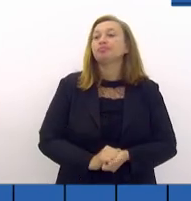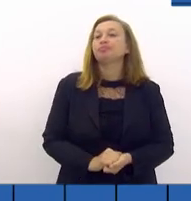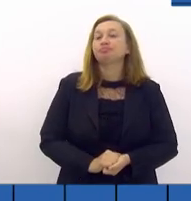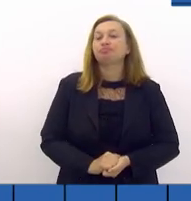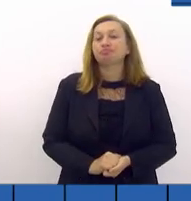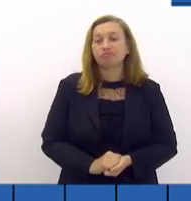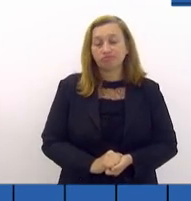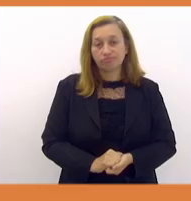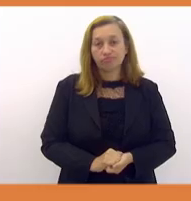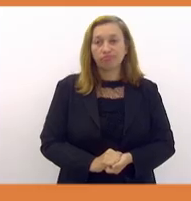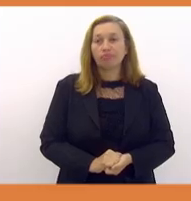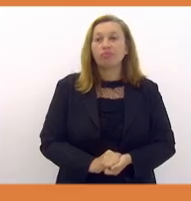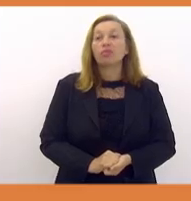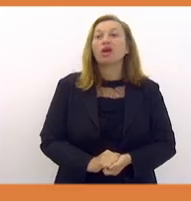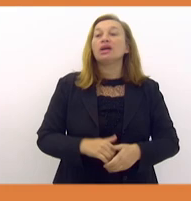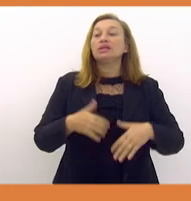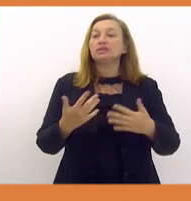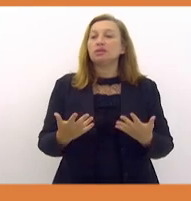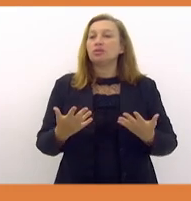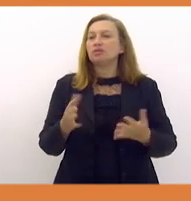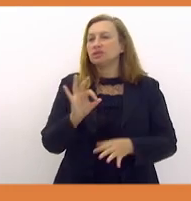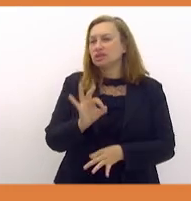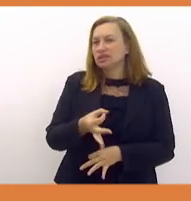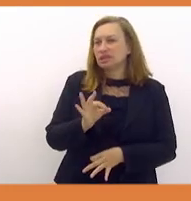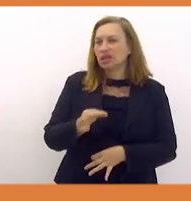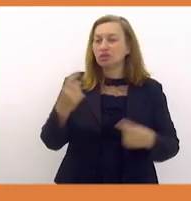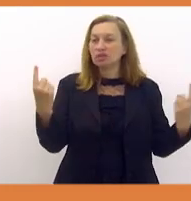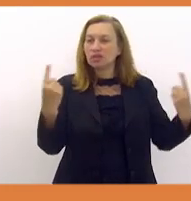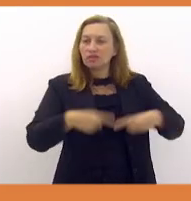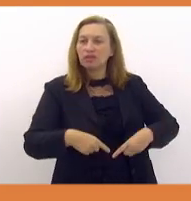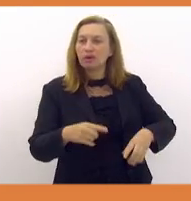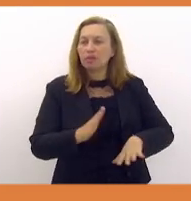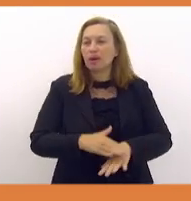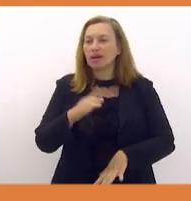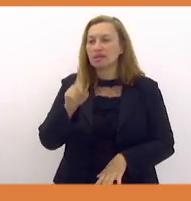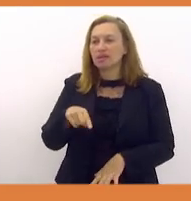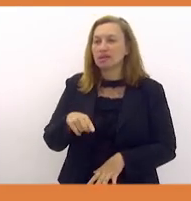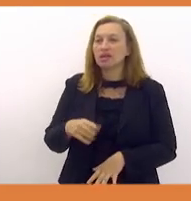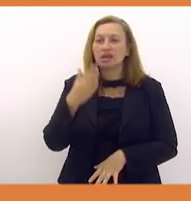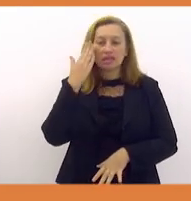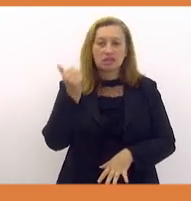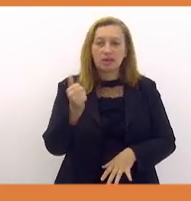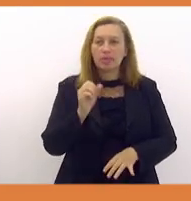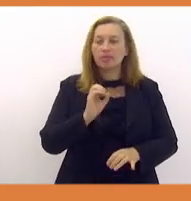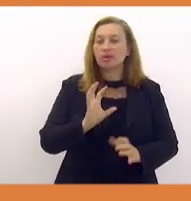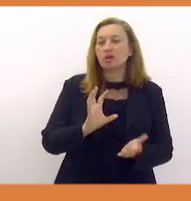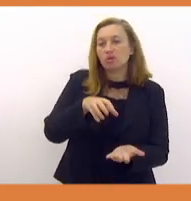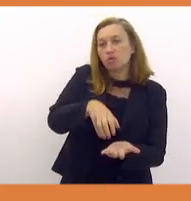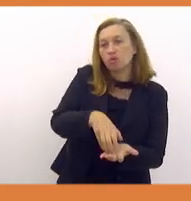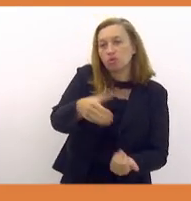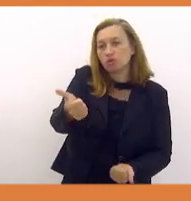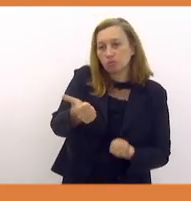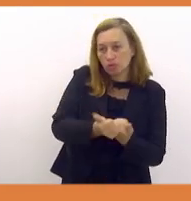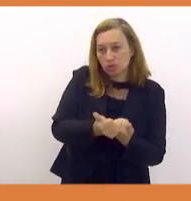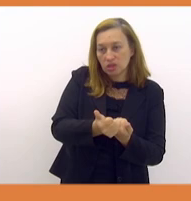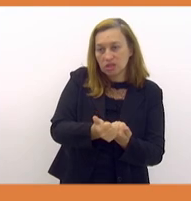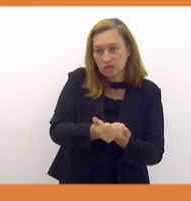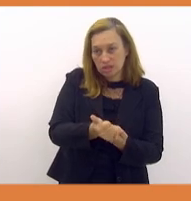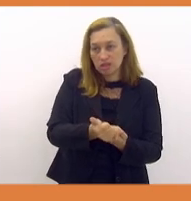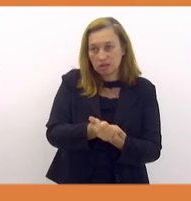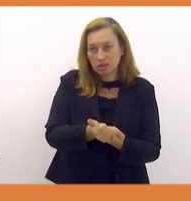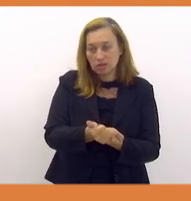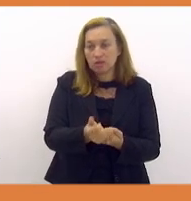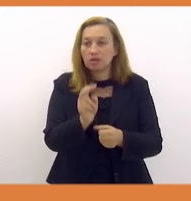risco, inclusive. E aí, claro, o maior desafio é esse. A gente sabe que as redes de proteção e as redes de apoio